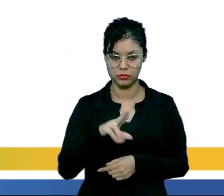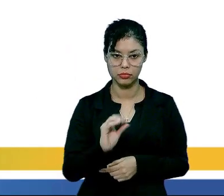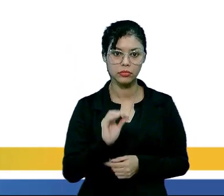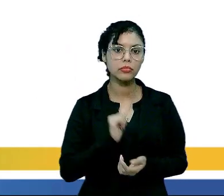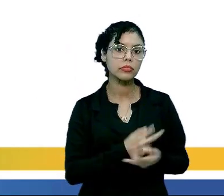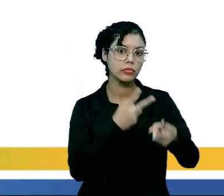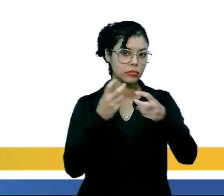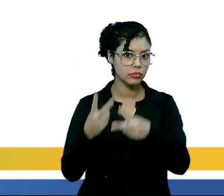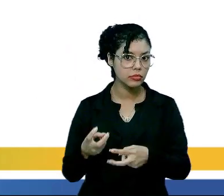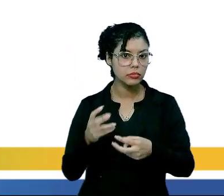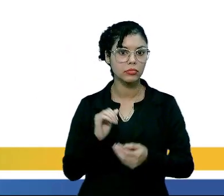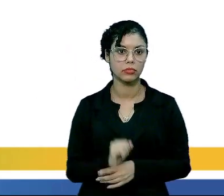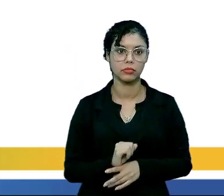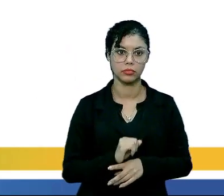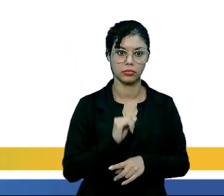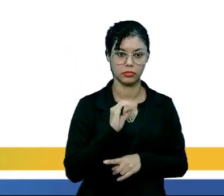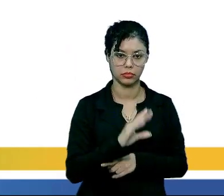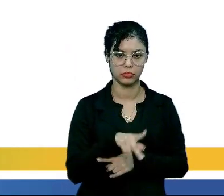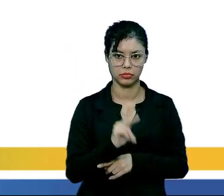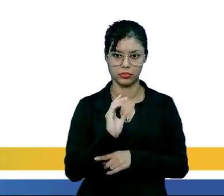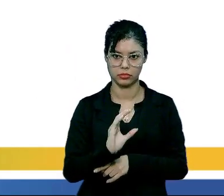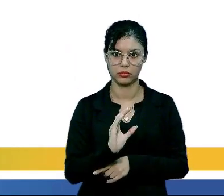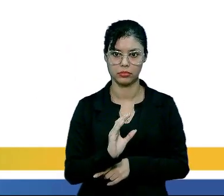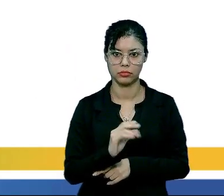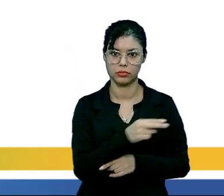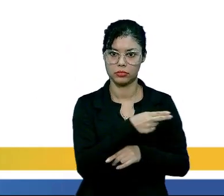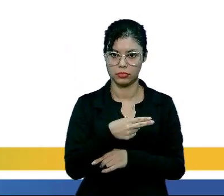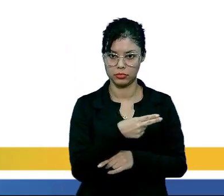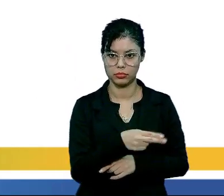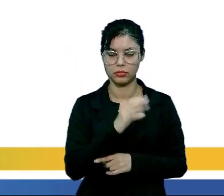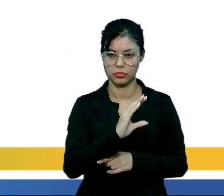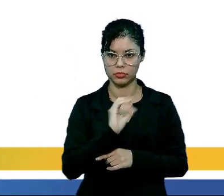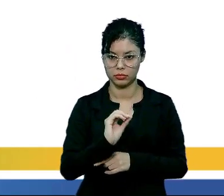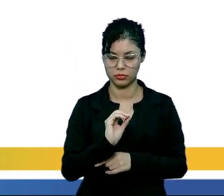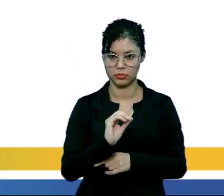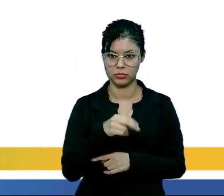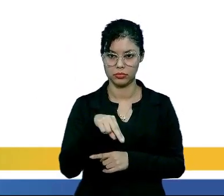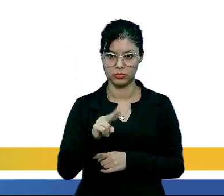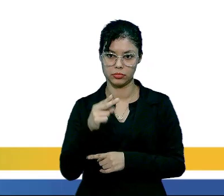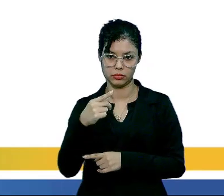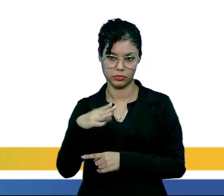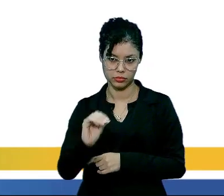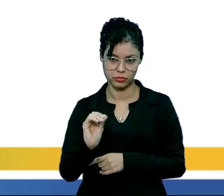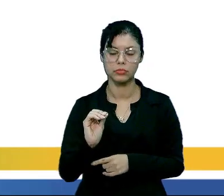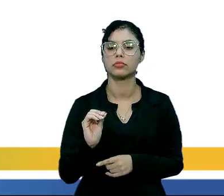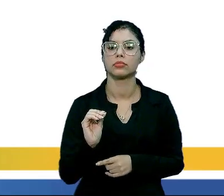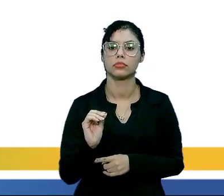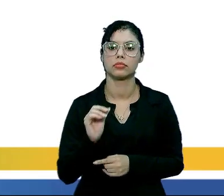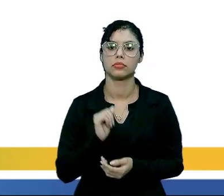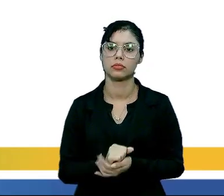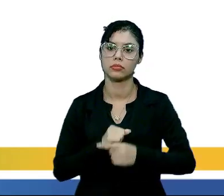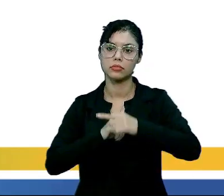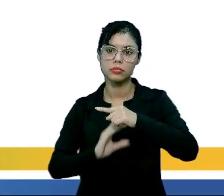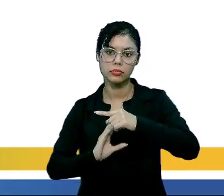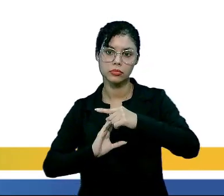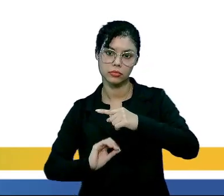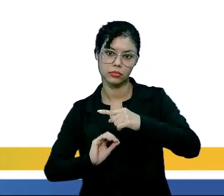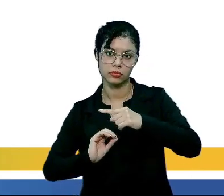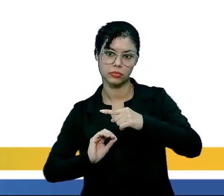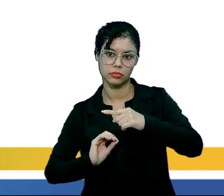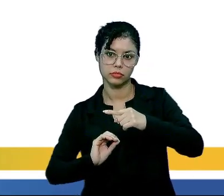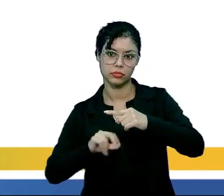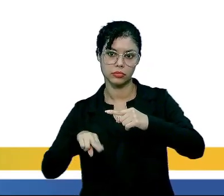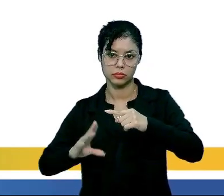NO. Então perceba que fica assim, ó. Kc é igual a concentração do CO2 vezes a concentração do NO